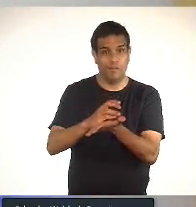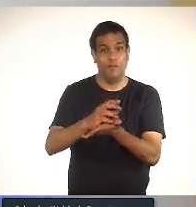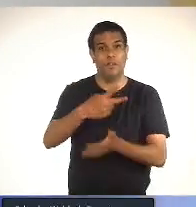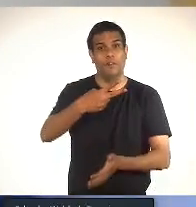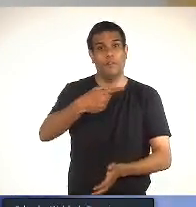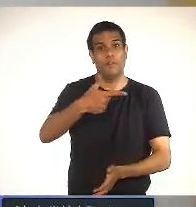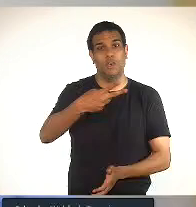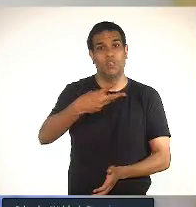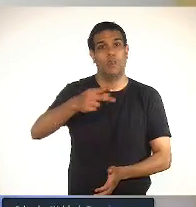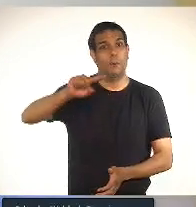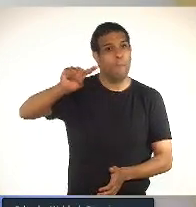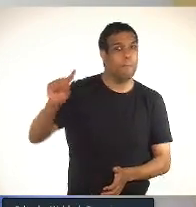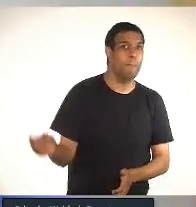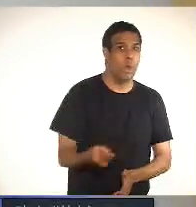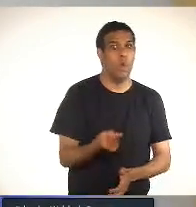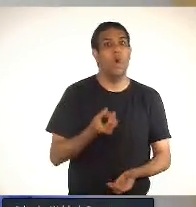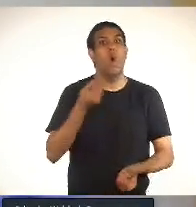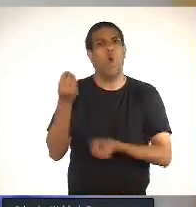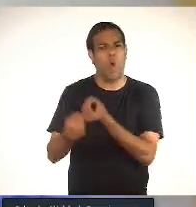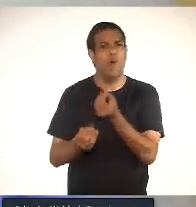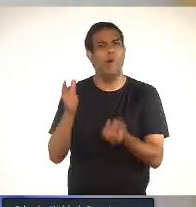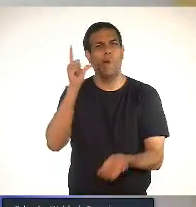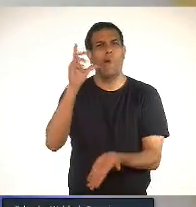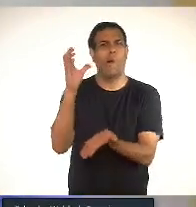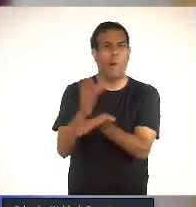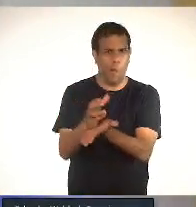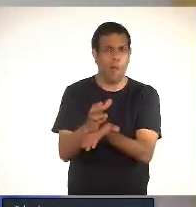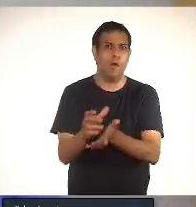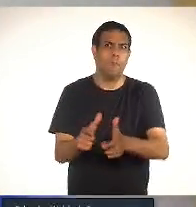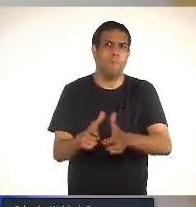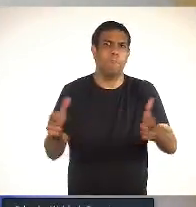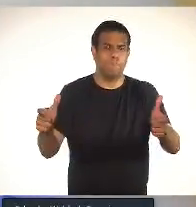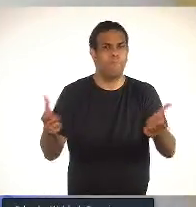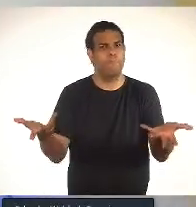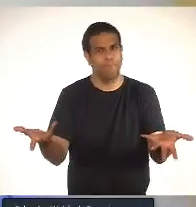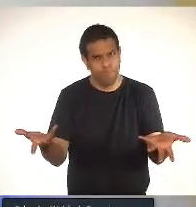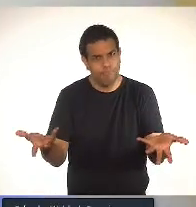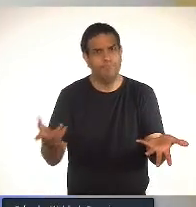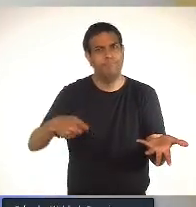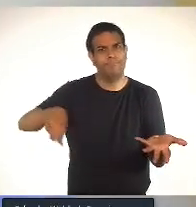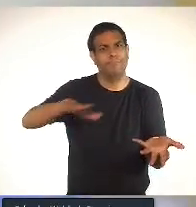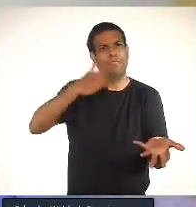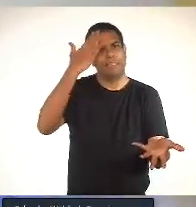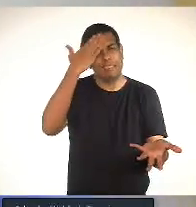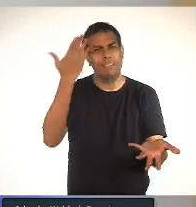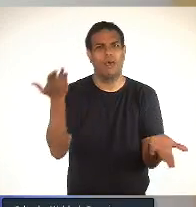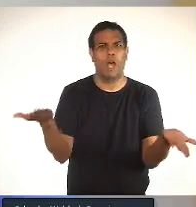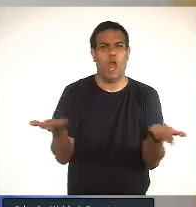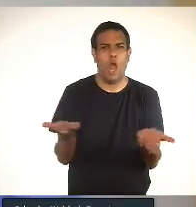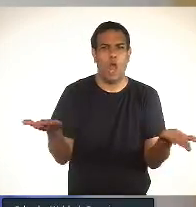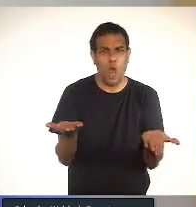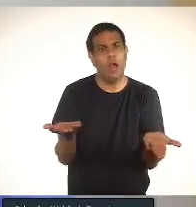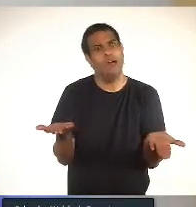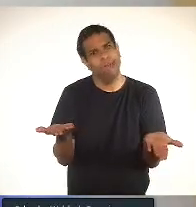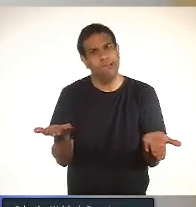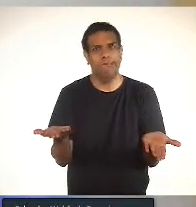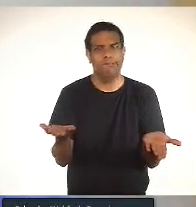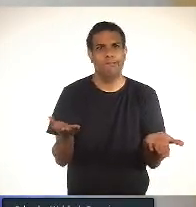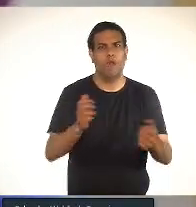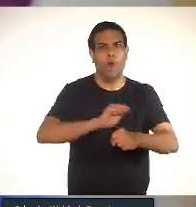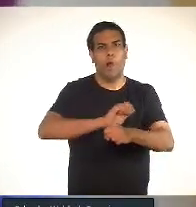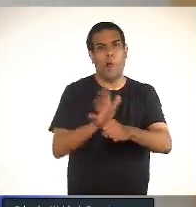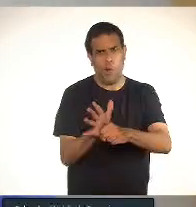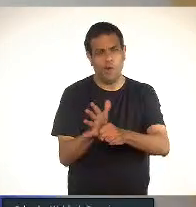619.223, e esse ano a gente não conseguiu, naturalmente, fazer a execução em função das características atípicas do